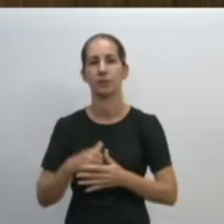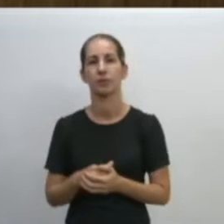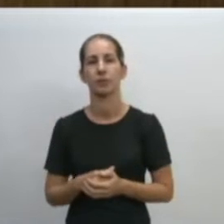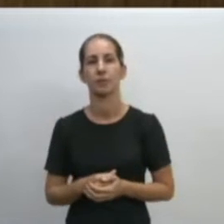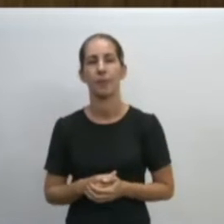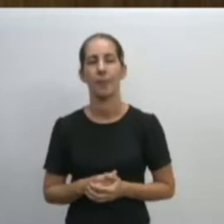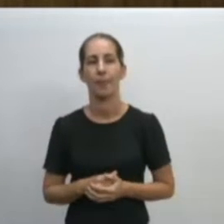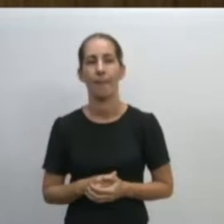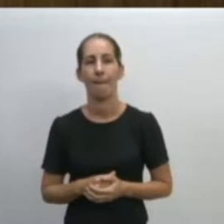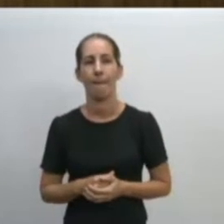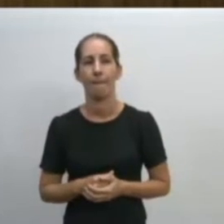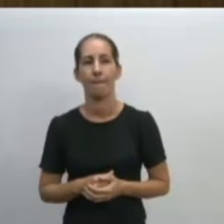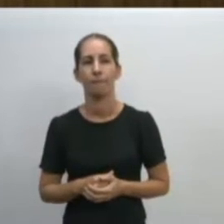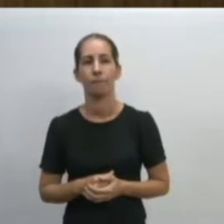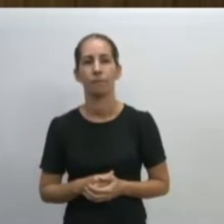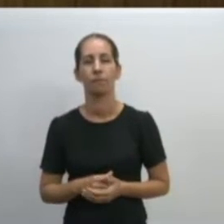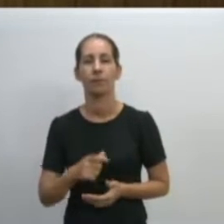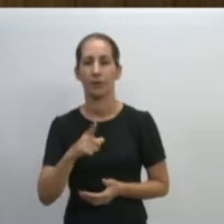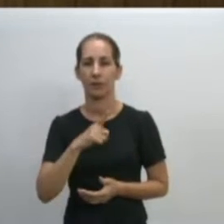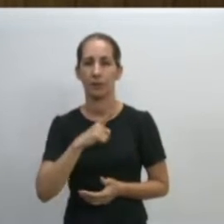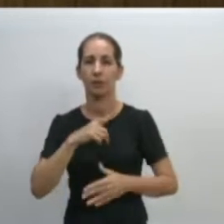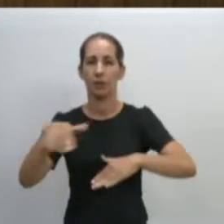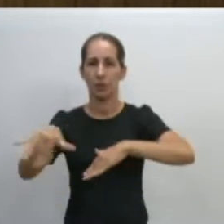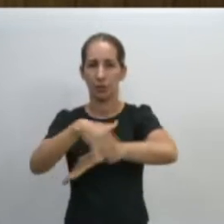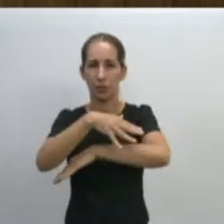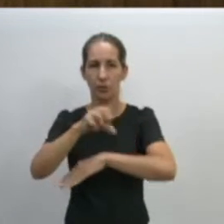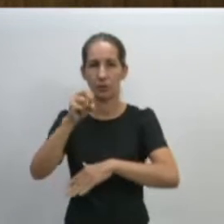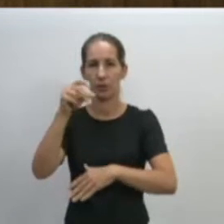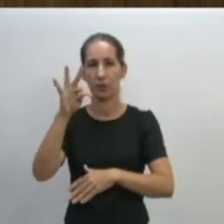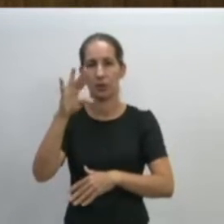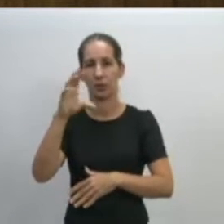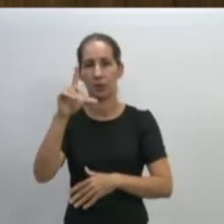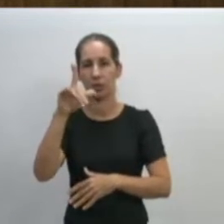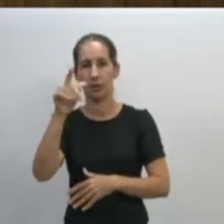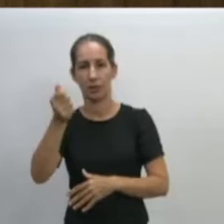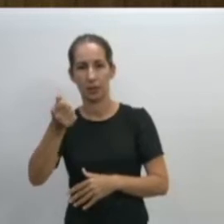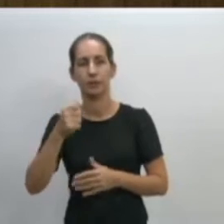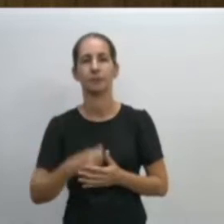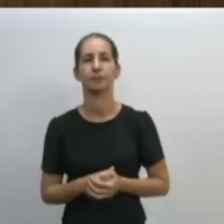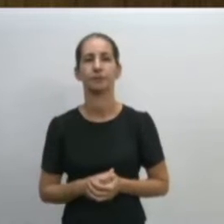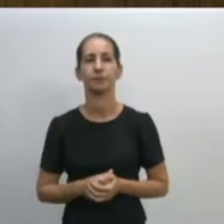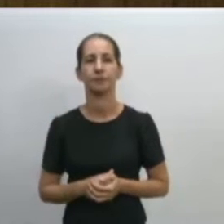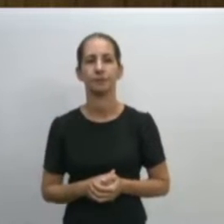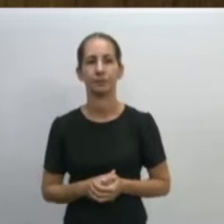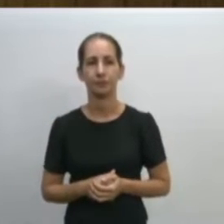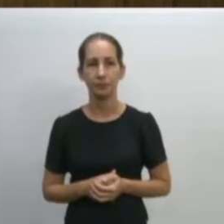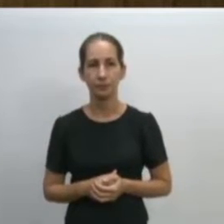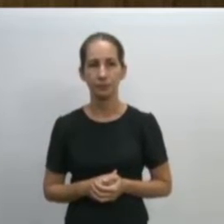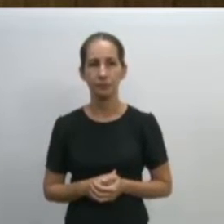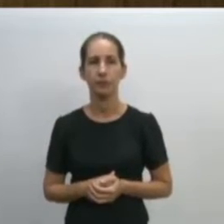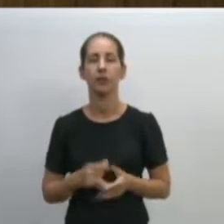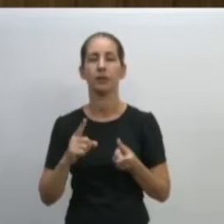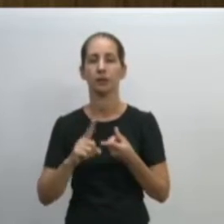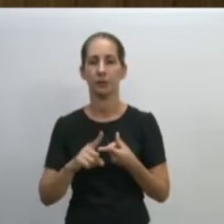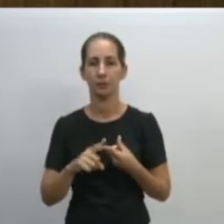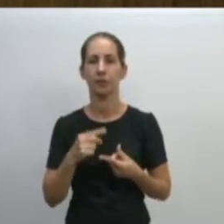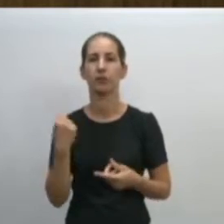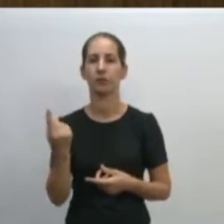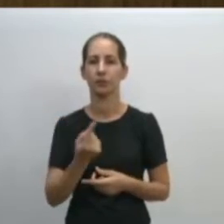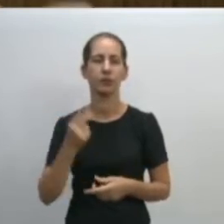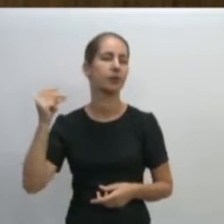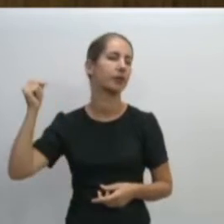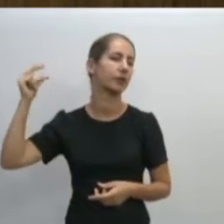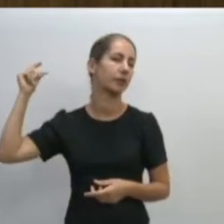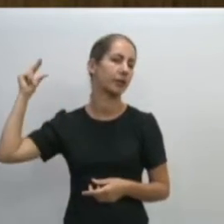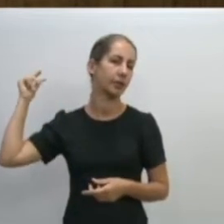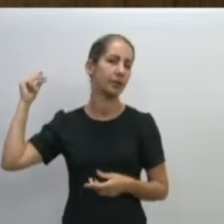dessas ruas. A gente tem ali uma rua, que é a Rua Santa Clara, no bairro Potengi, que é outra demanda que a gente vem